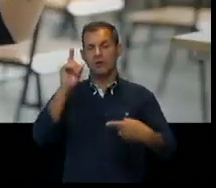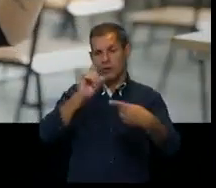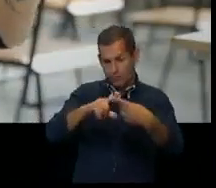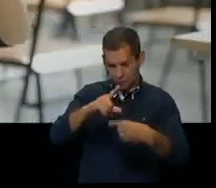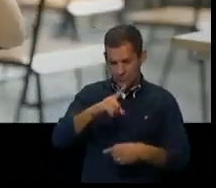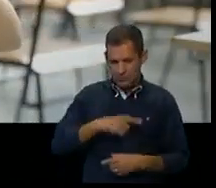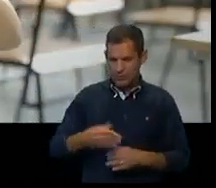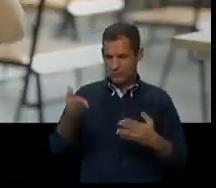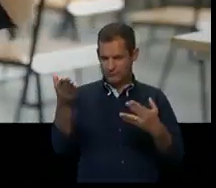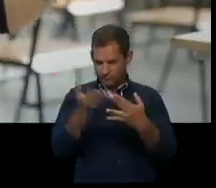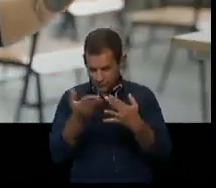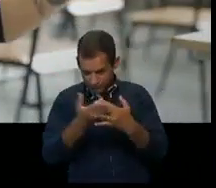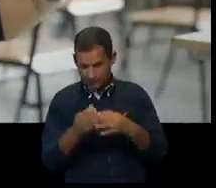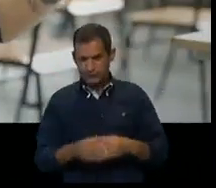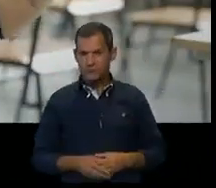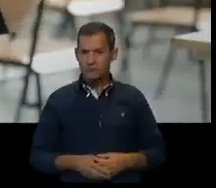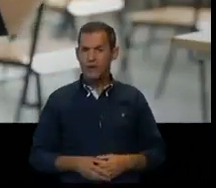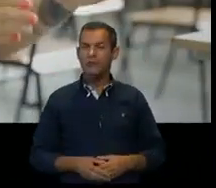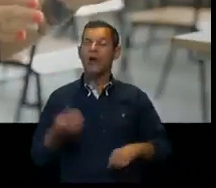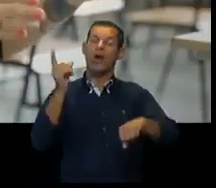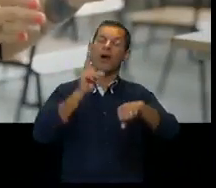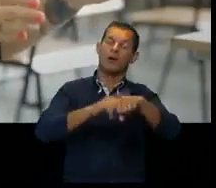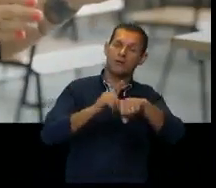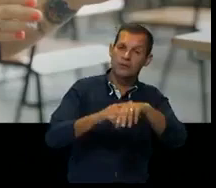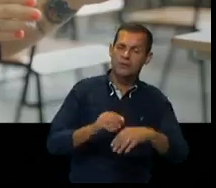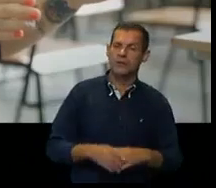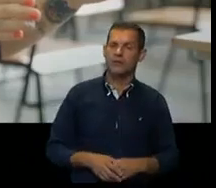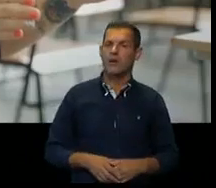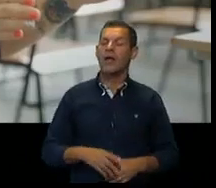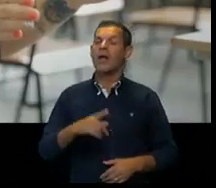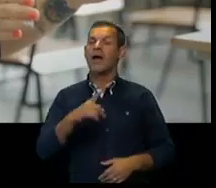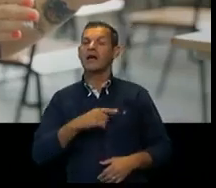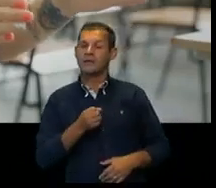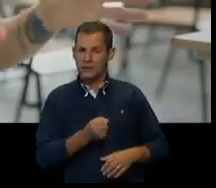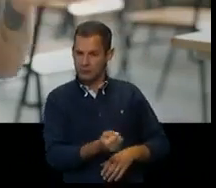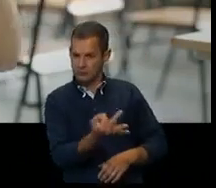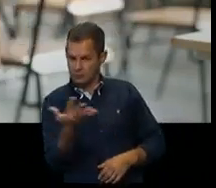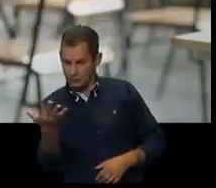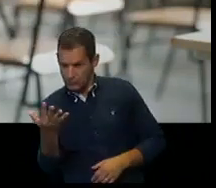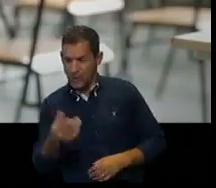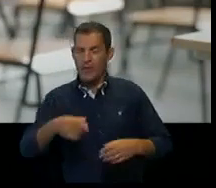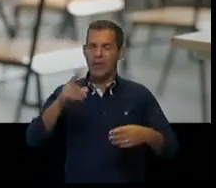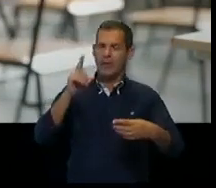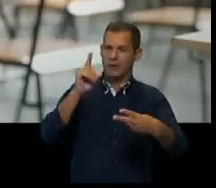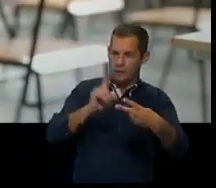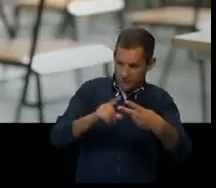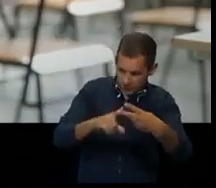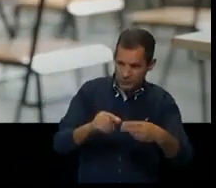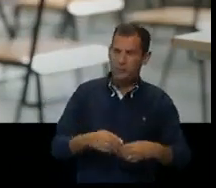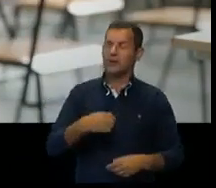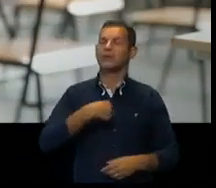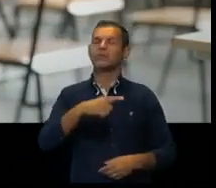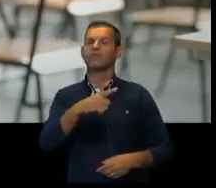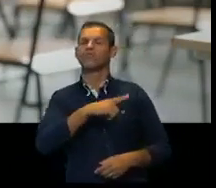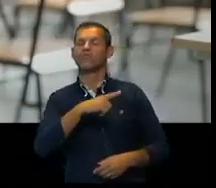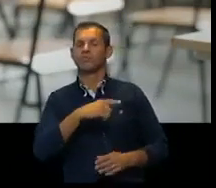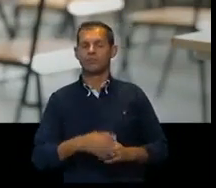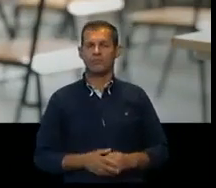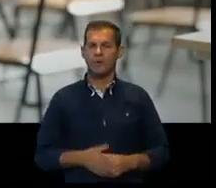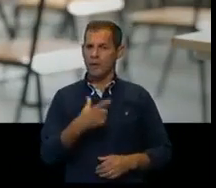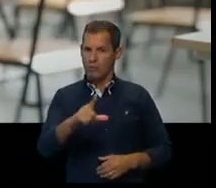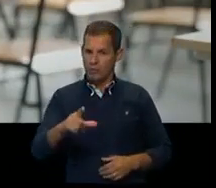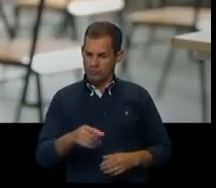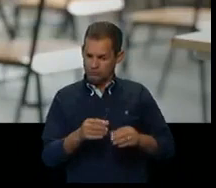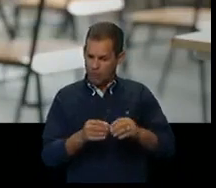eu tenho um intervalo de tal a tal. Ali cabe um determinado volume. Segundo pedaço, eu tenho